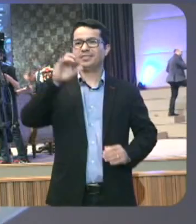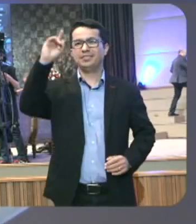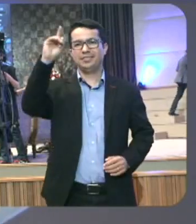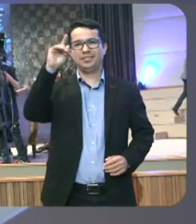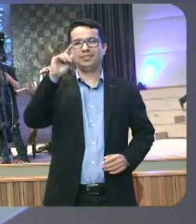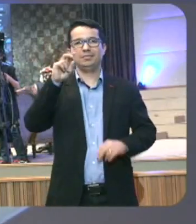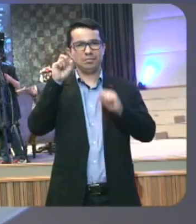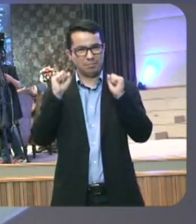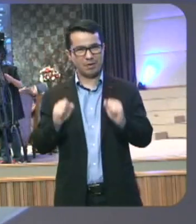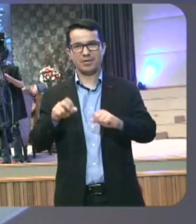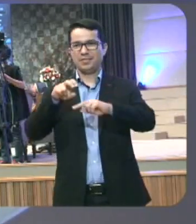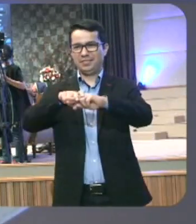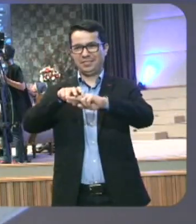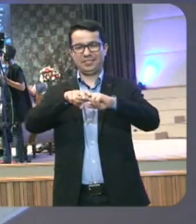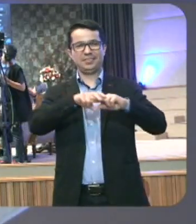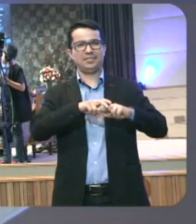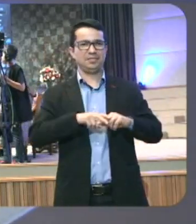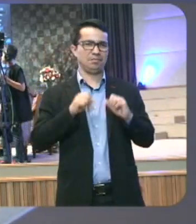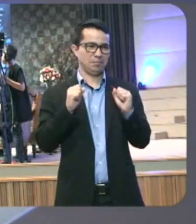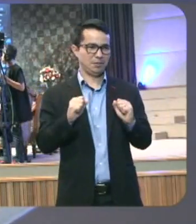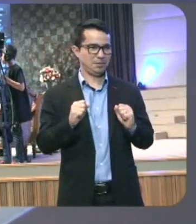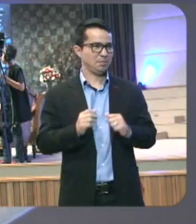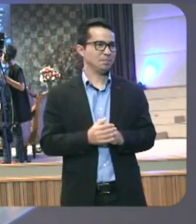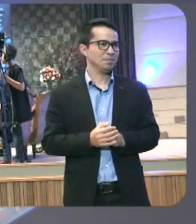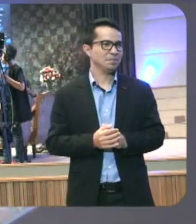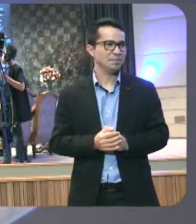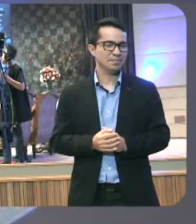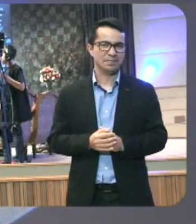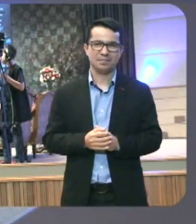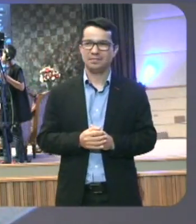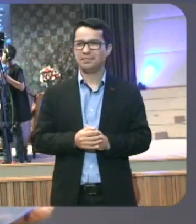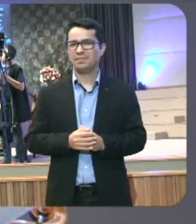e você pode sentar-se, querido.